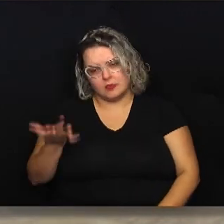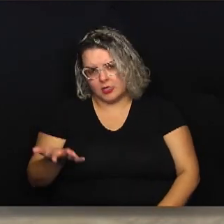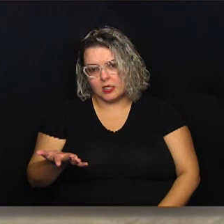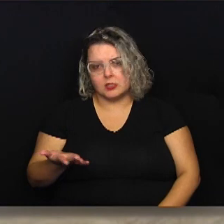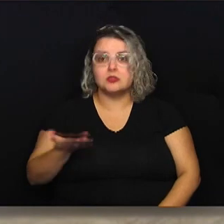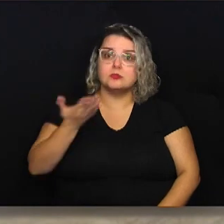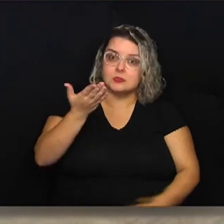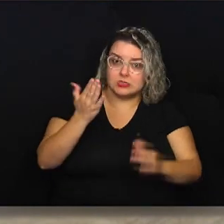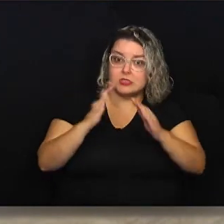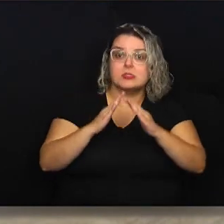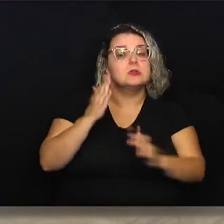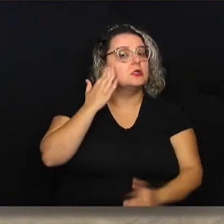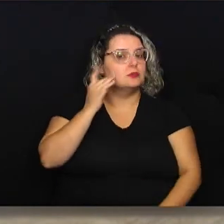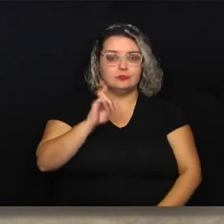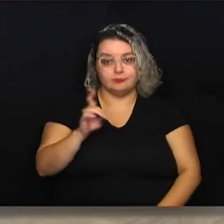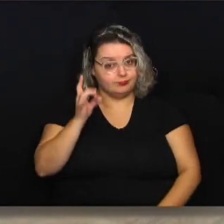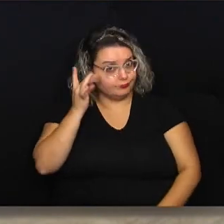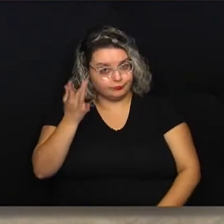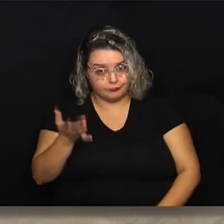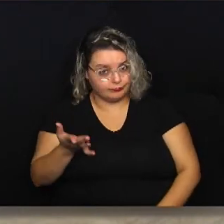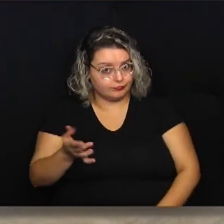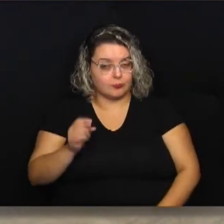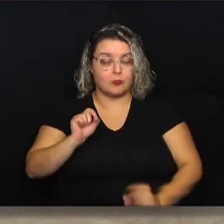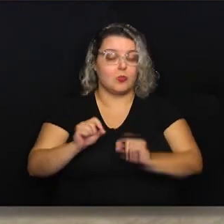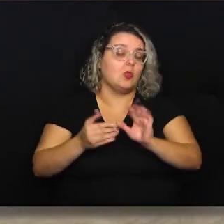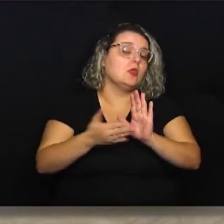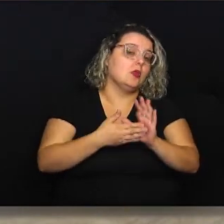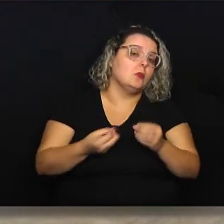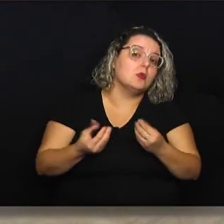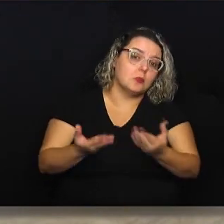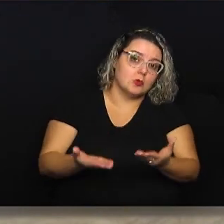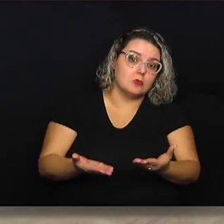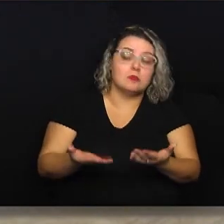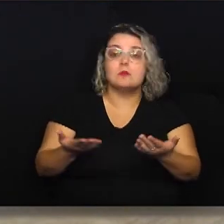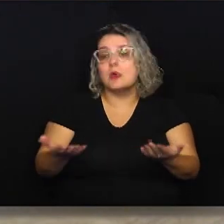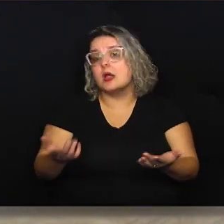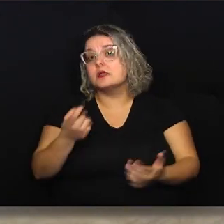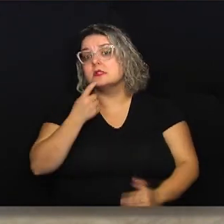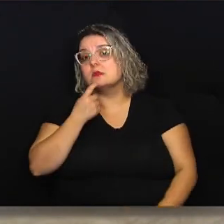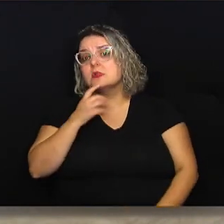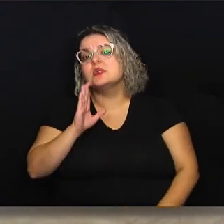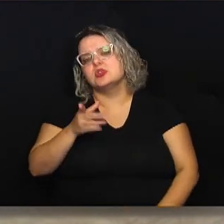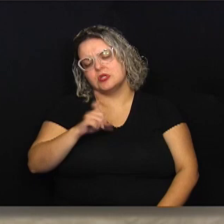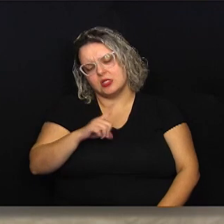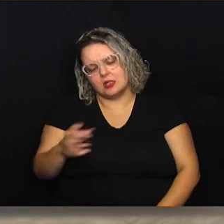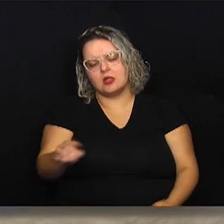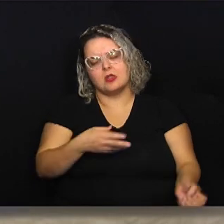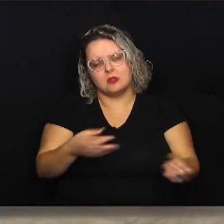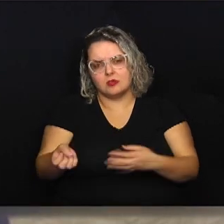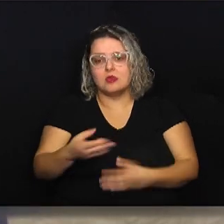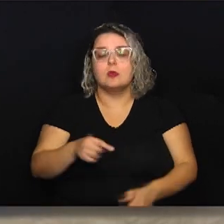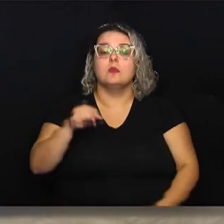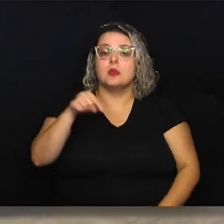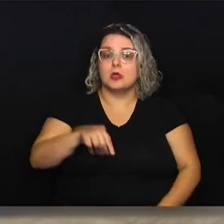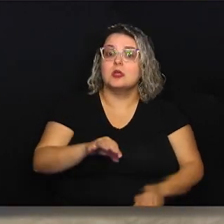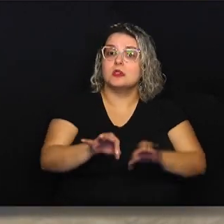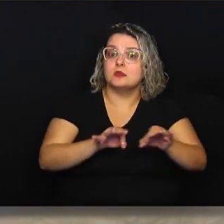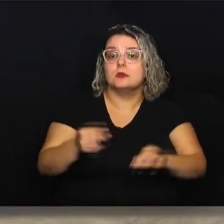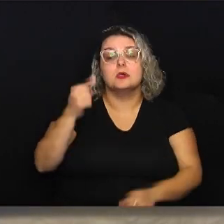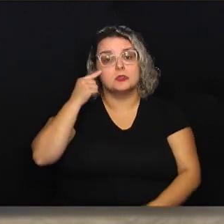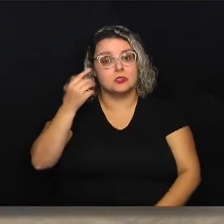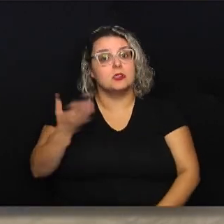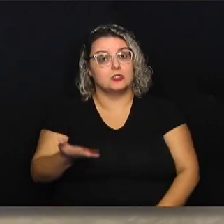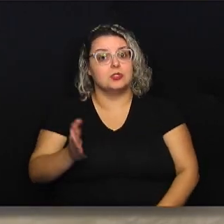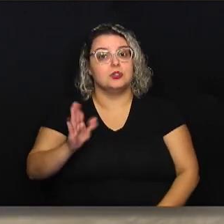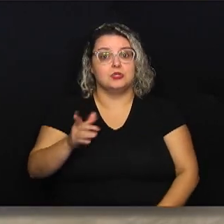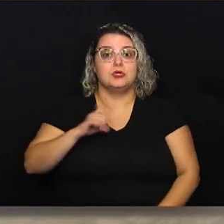que está em casa, saiba que não é fácil o que está sendo proposto, mas Campinas já tem inovado porque esse projeto ou essa ideia já